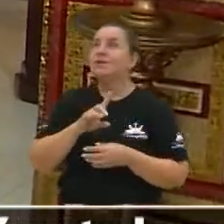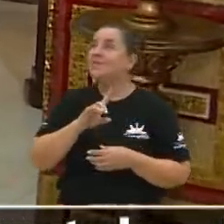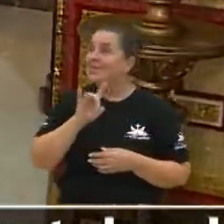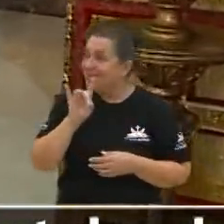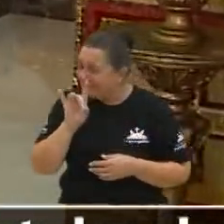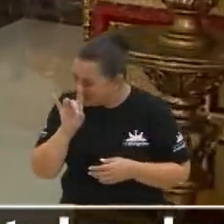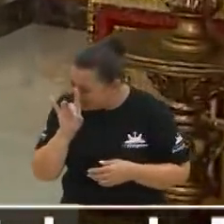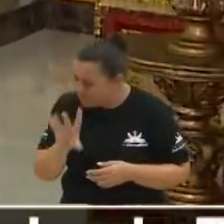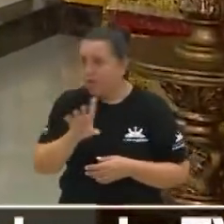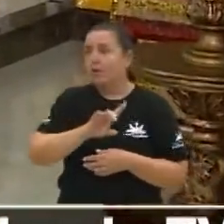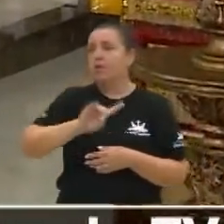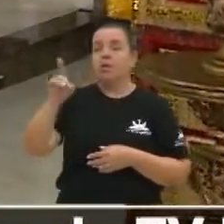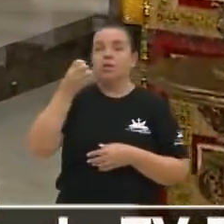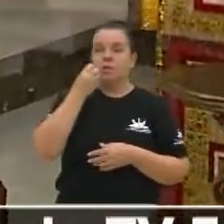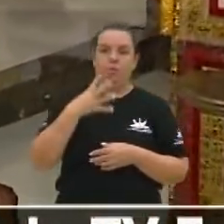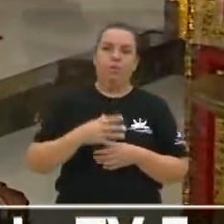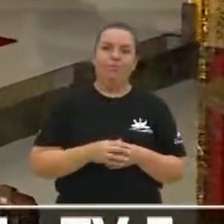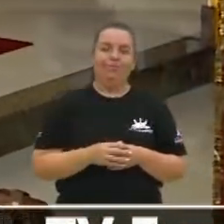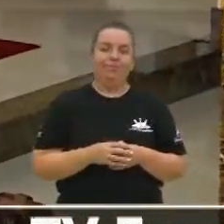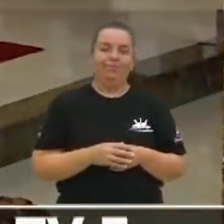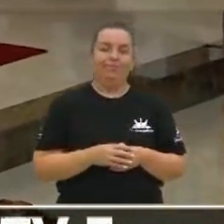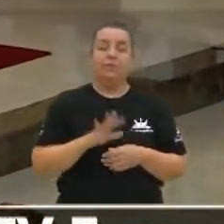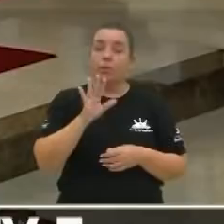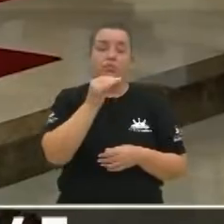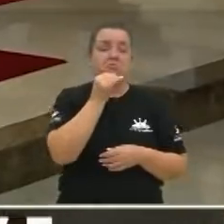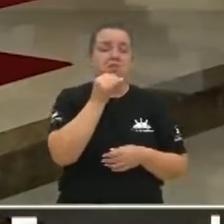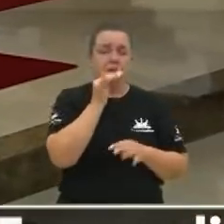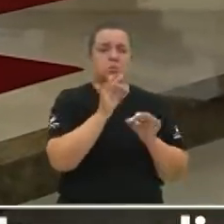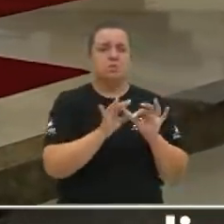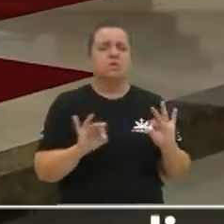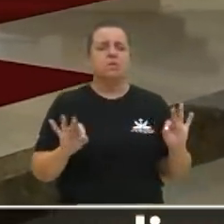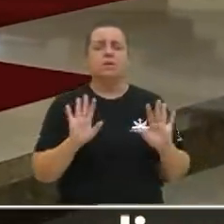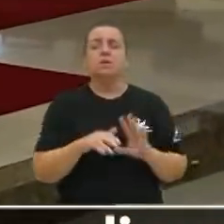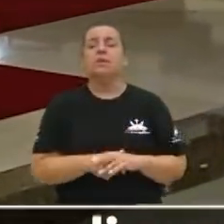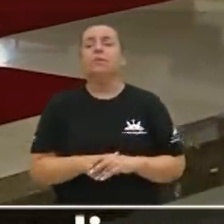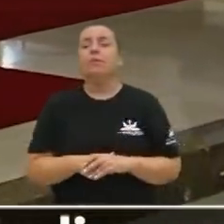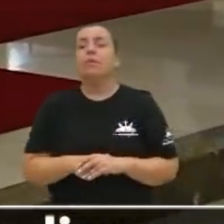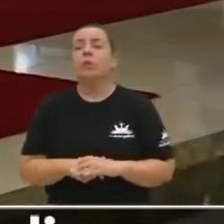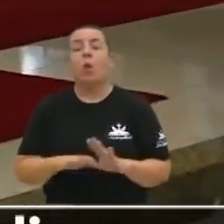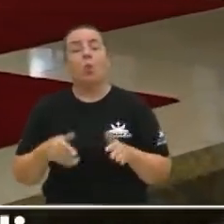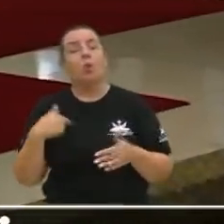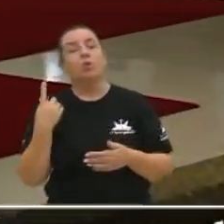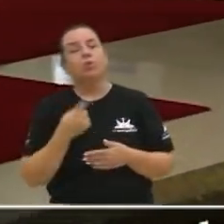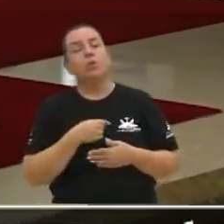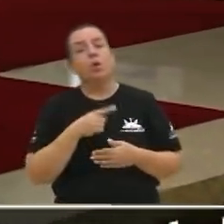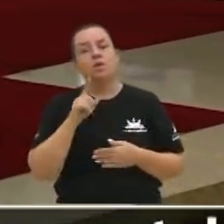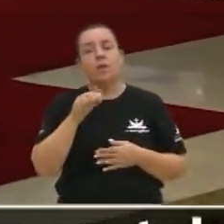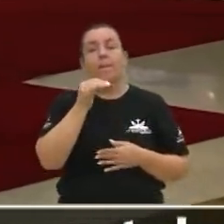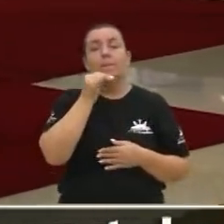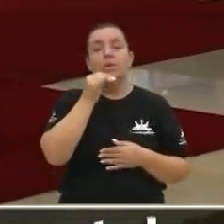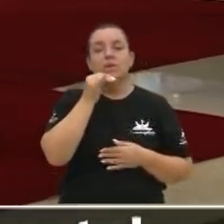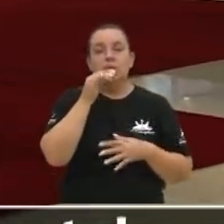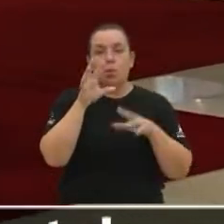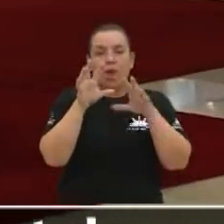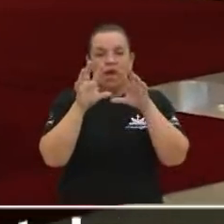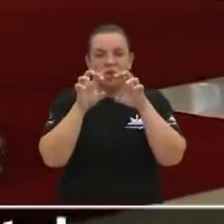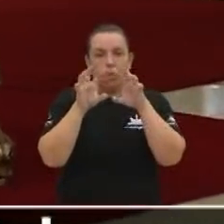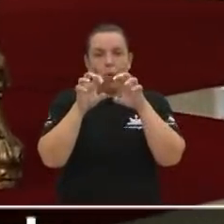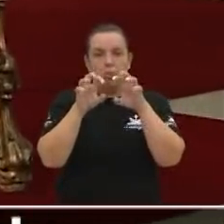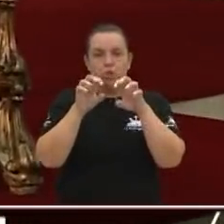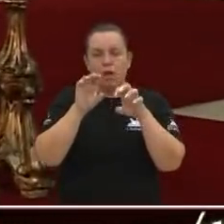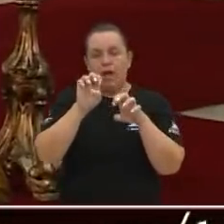bom um exemplo muito prático quando a gente Mergulhe uma esponja